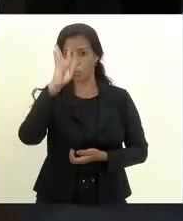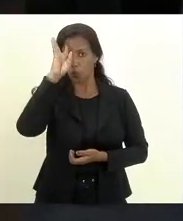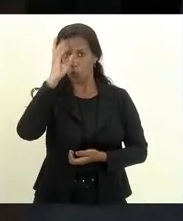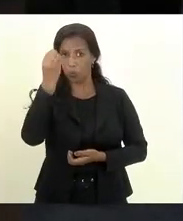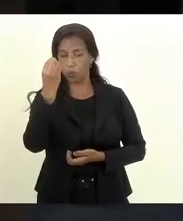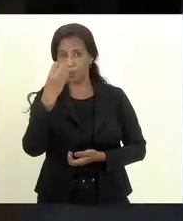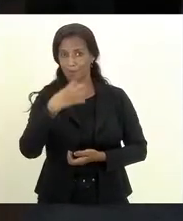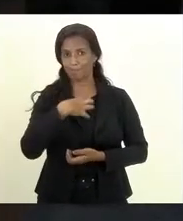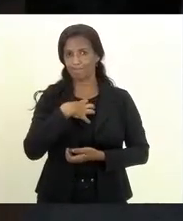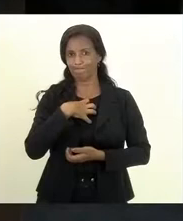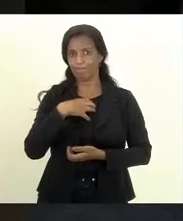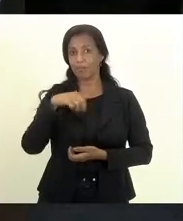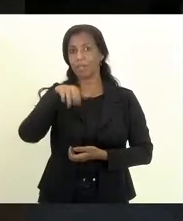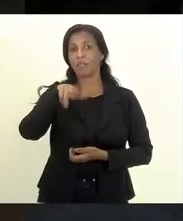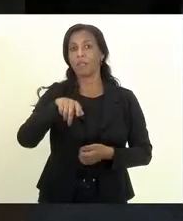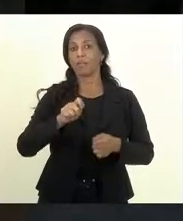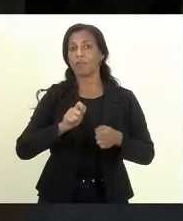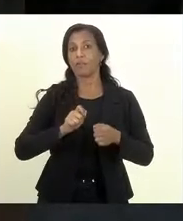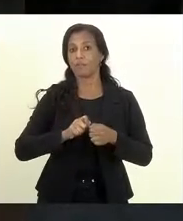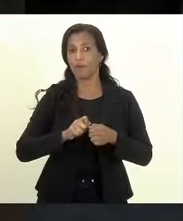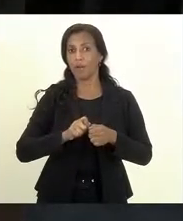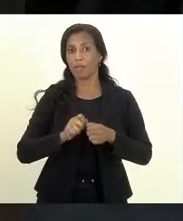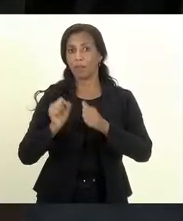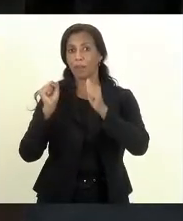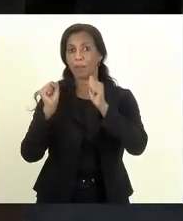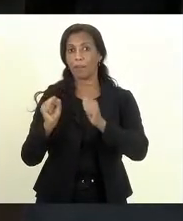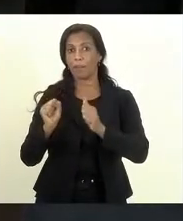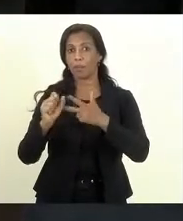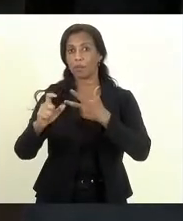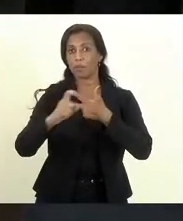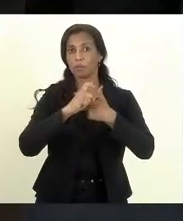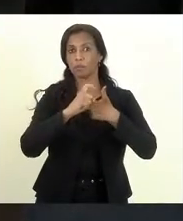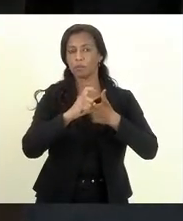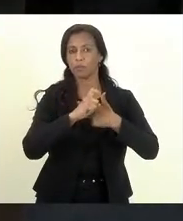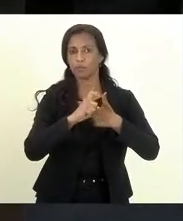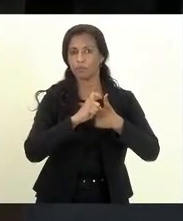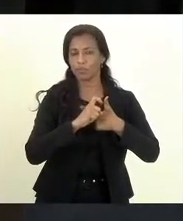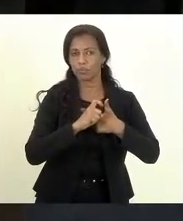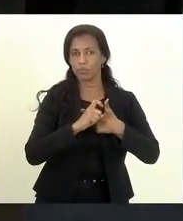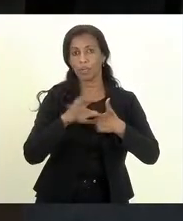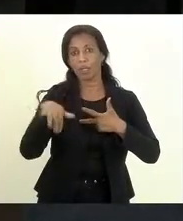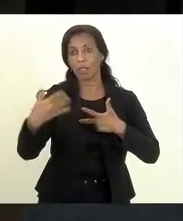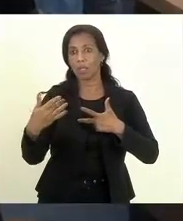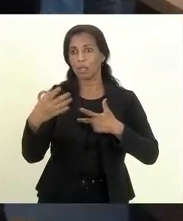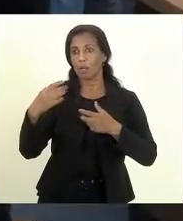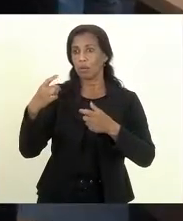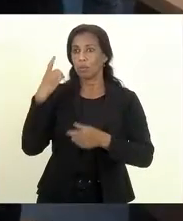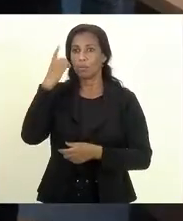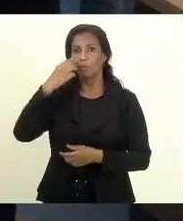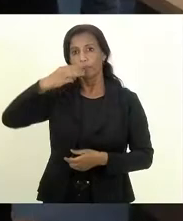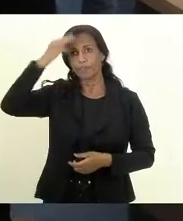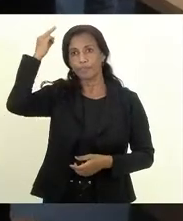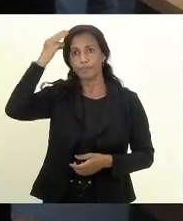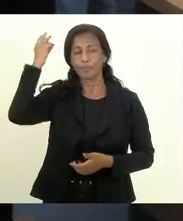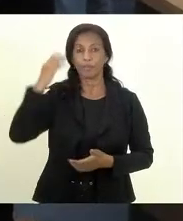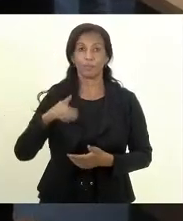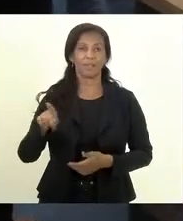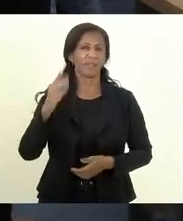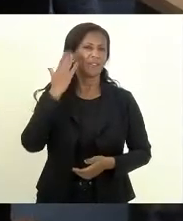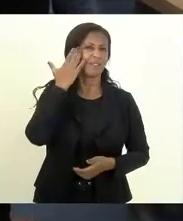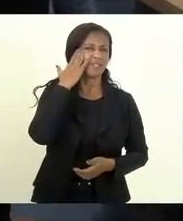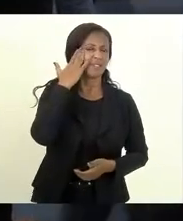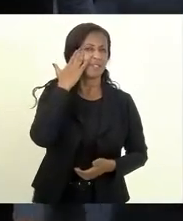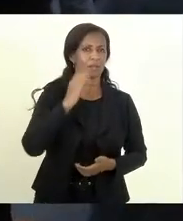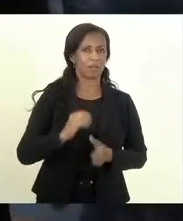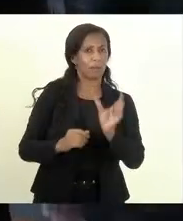decidir, quem o faz é o Poder Executivo. Então, o deputado Márcio Pacheco estava entendendo que